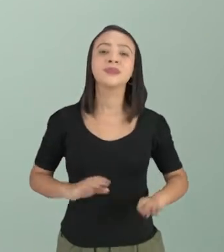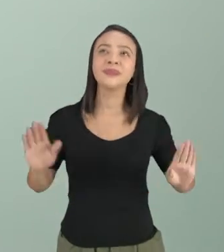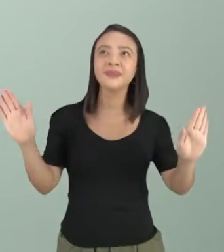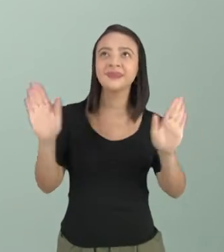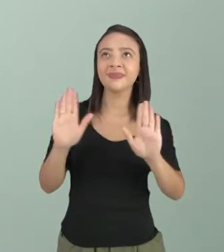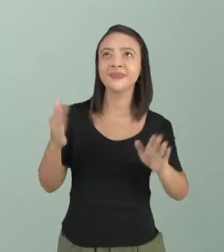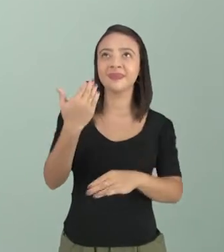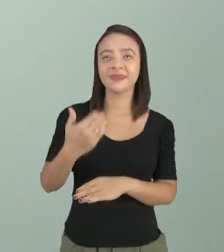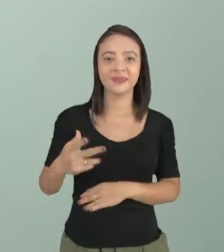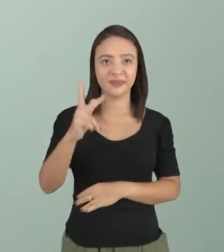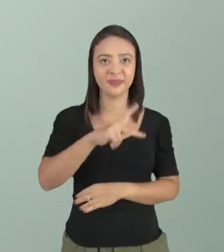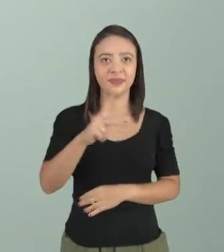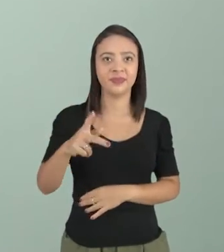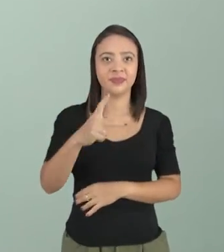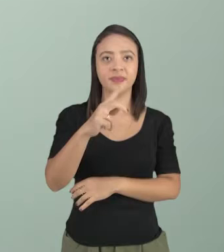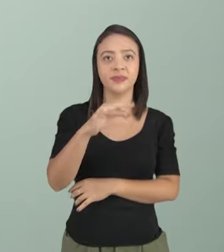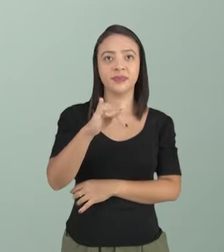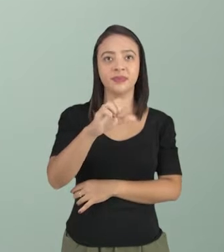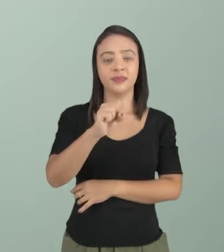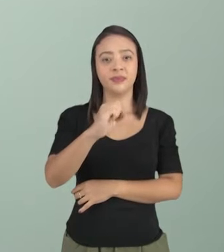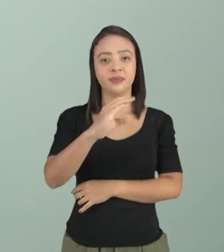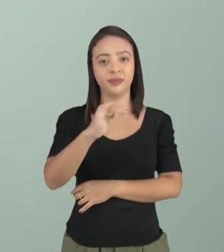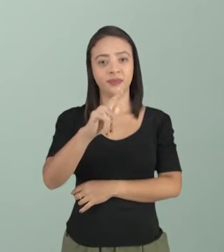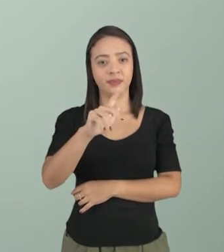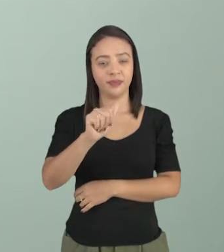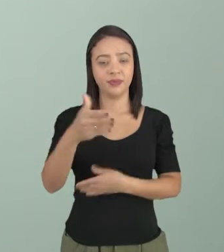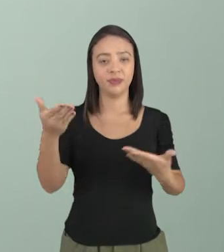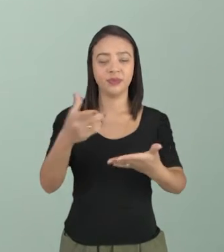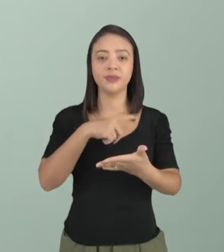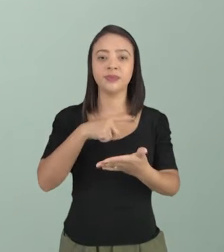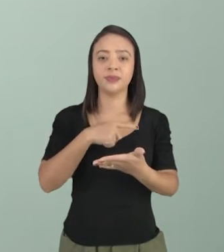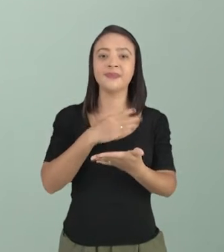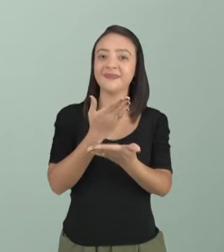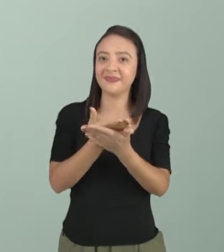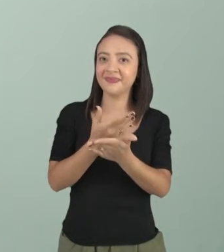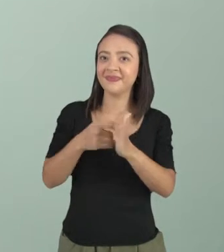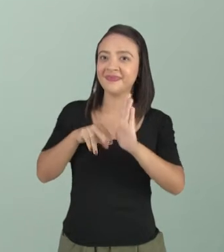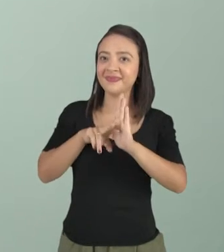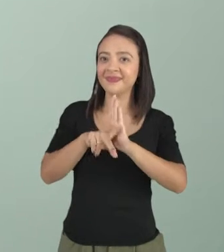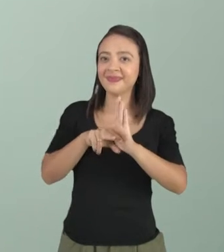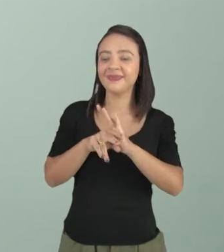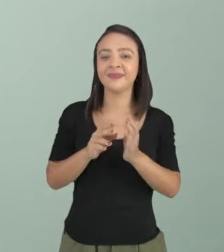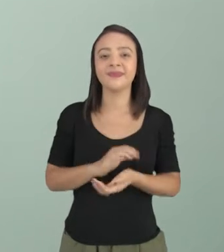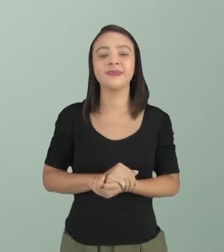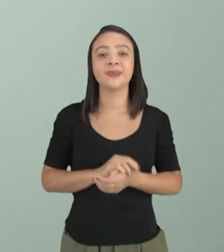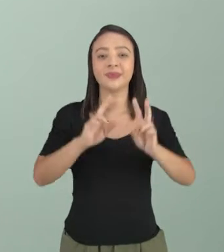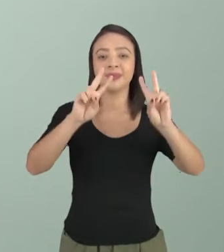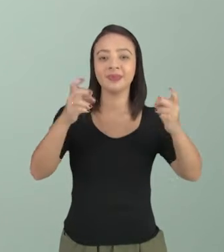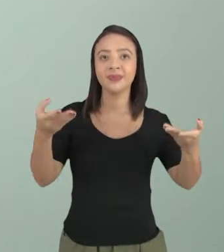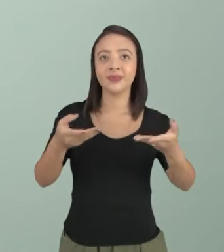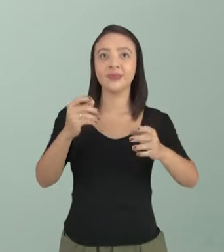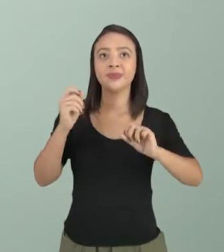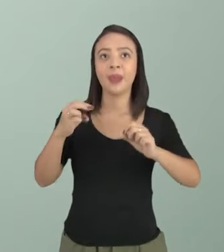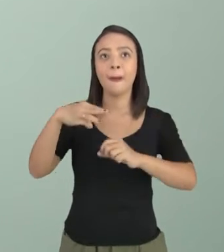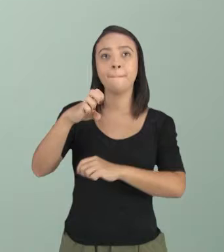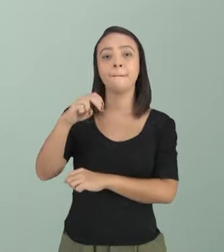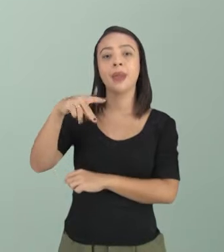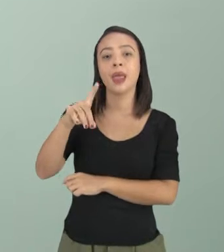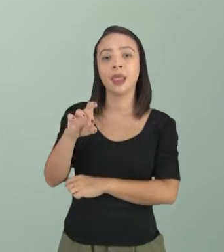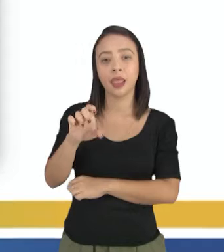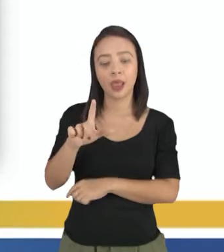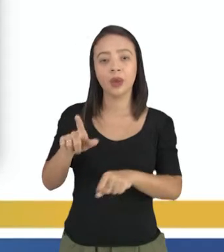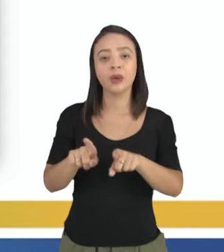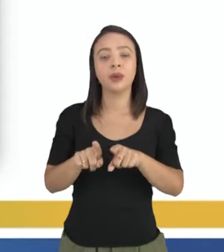Olá, eu sou a professora Priscila e hoje nós teremos mais uma aula de biologia. O nosso tema de hoje será o Mendel e a